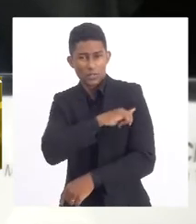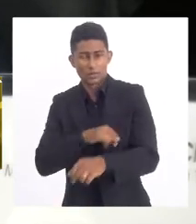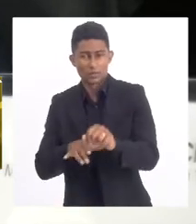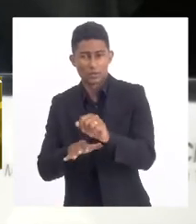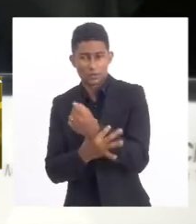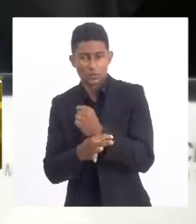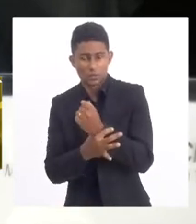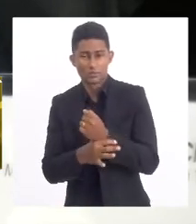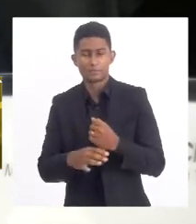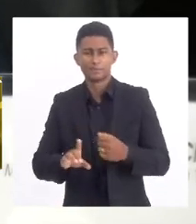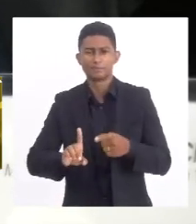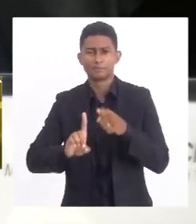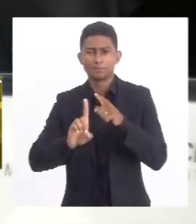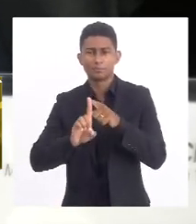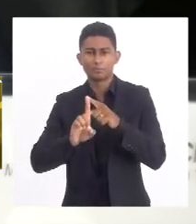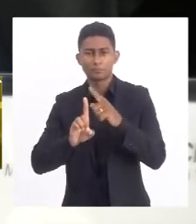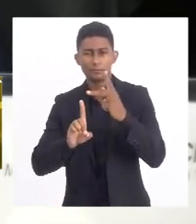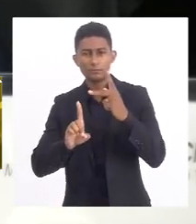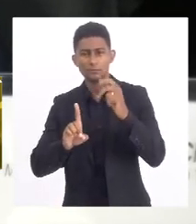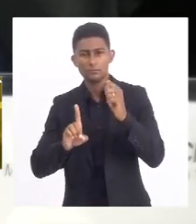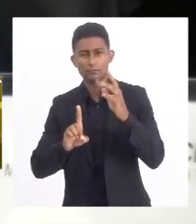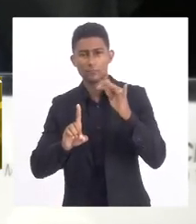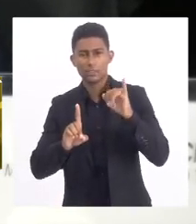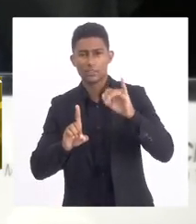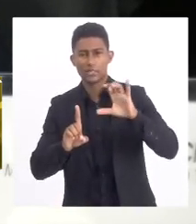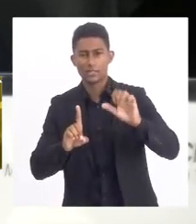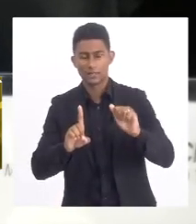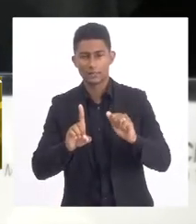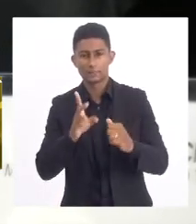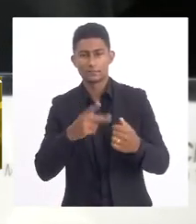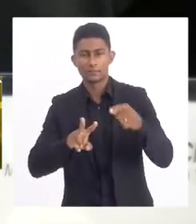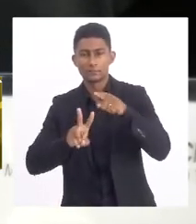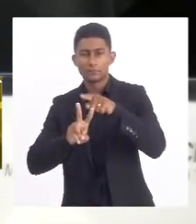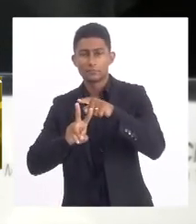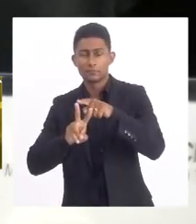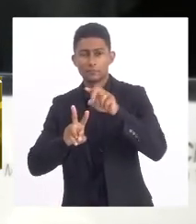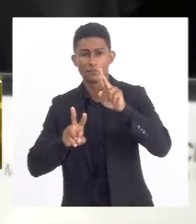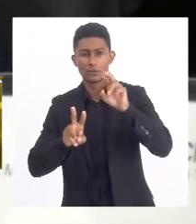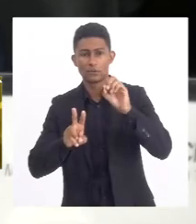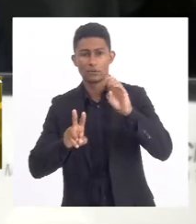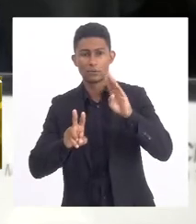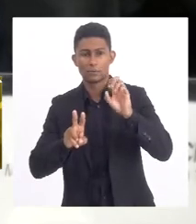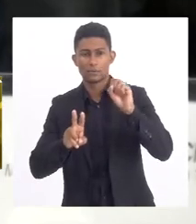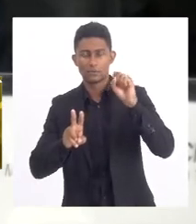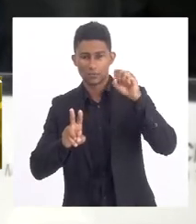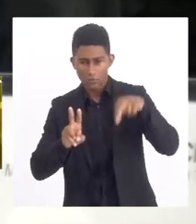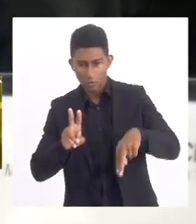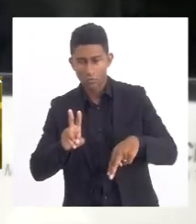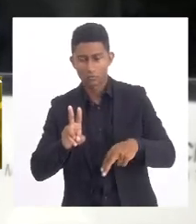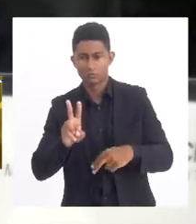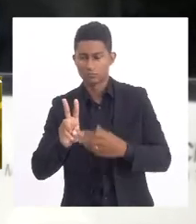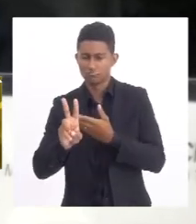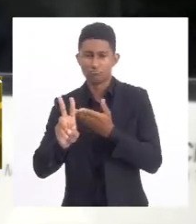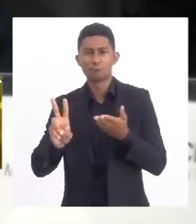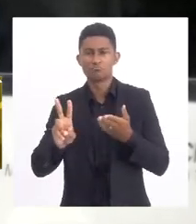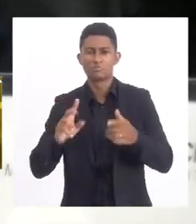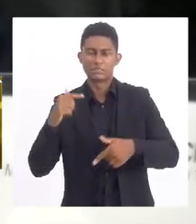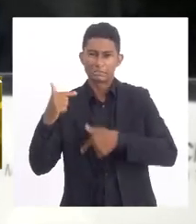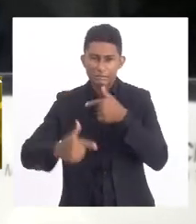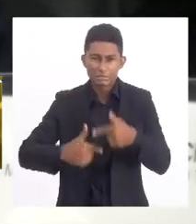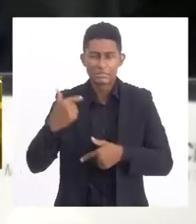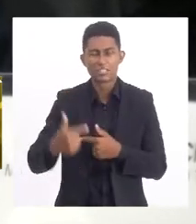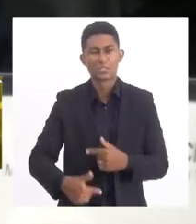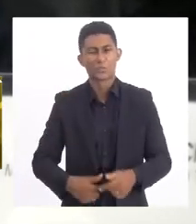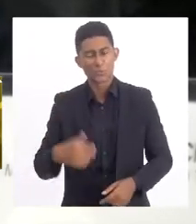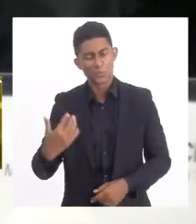delegacia e é dada a ti e também o Tenente Coronel Robson do bebê Tour que tem feito um trabalho Brilhante